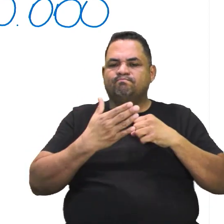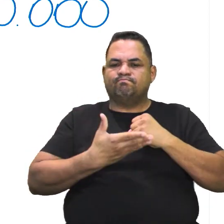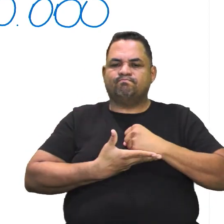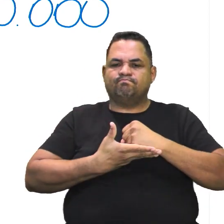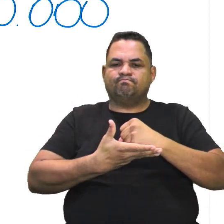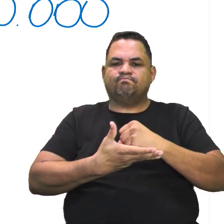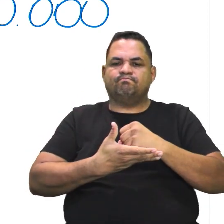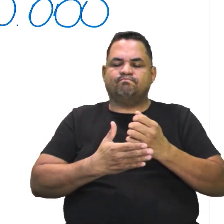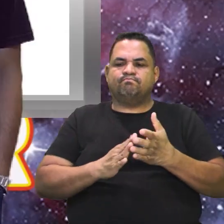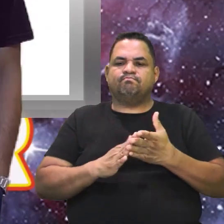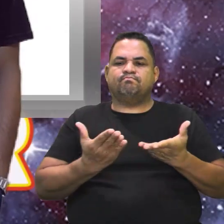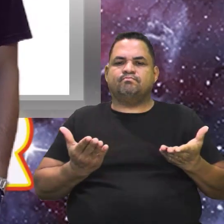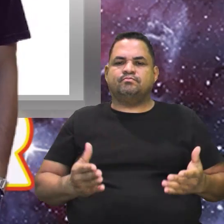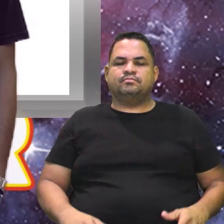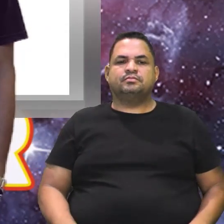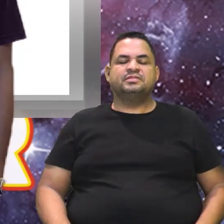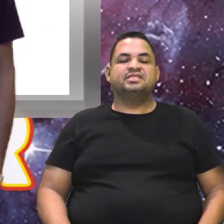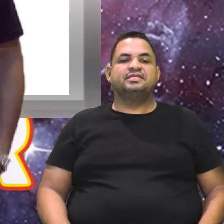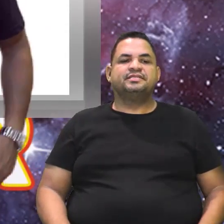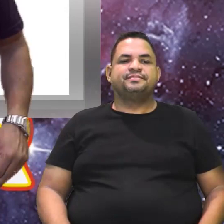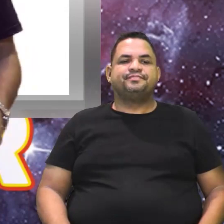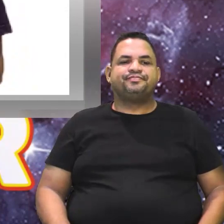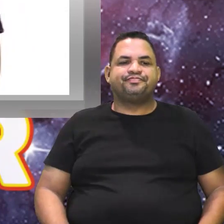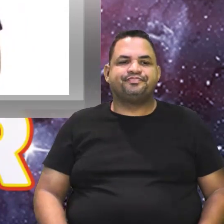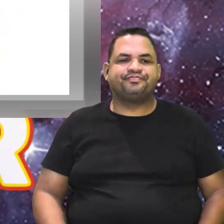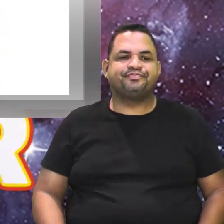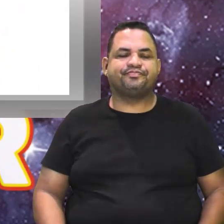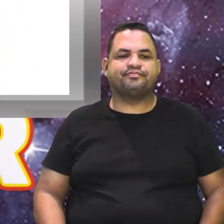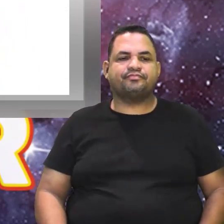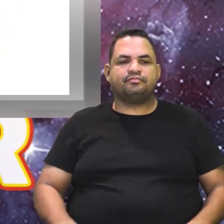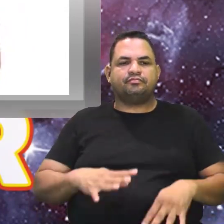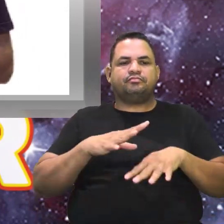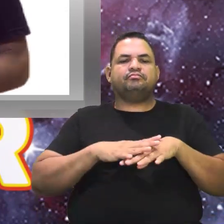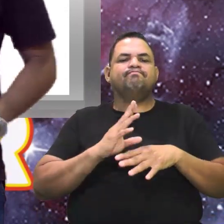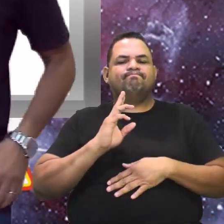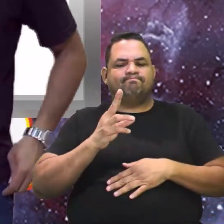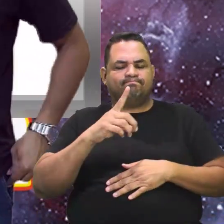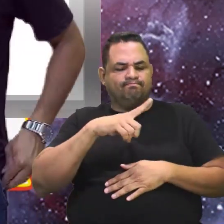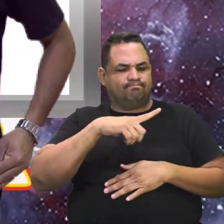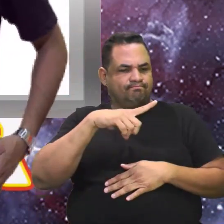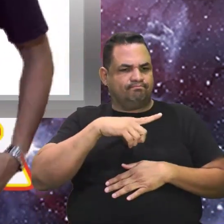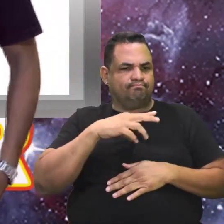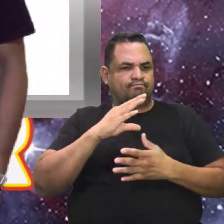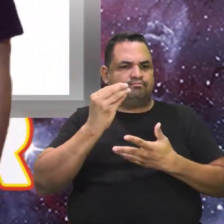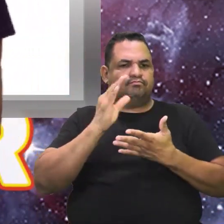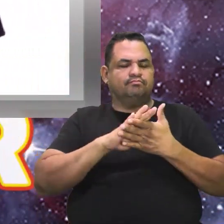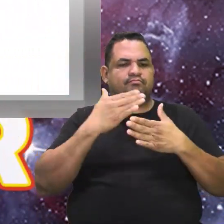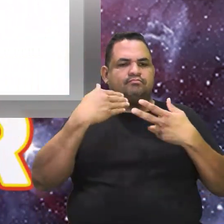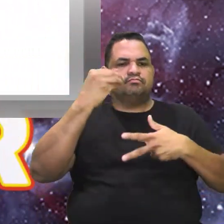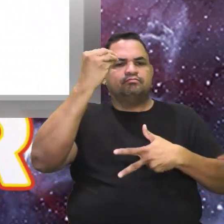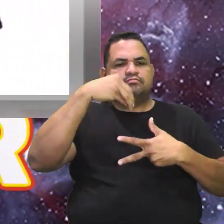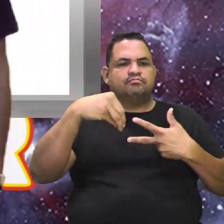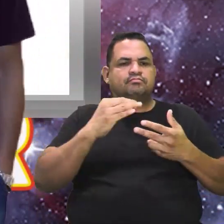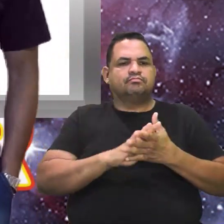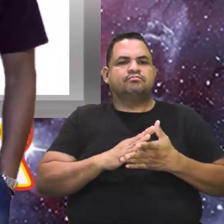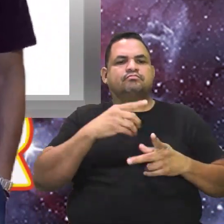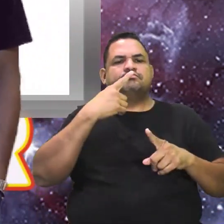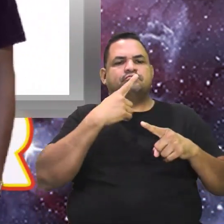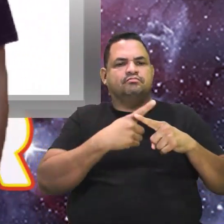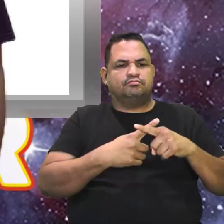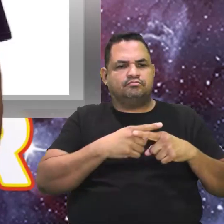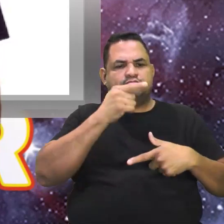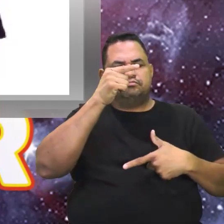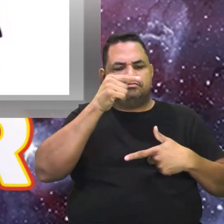básica, tá? Vamos conversar aqui um pouquinho com vocês. A matemática básica é presente o tempo todo na prova do Enem. Então, vai fazer